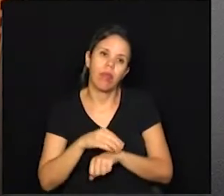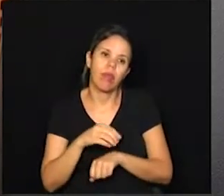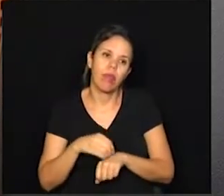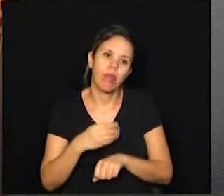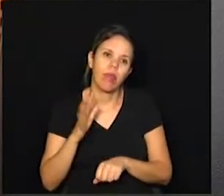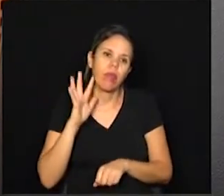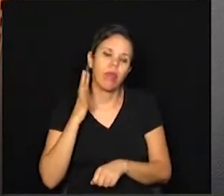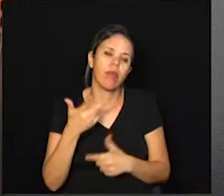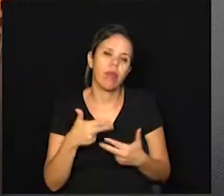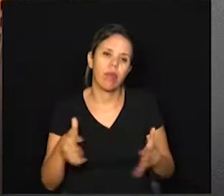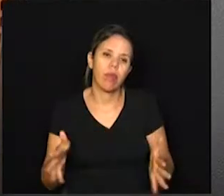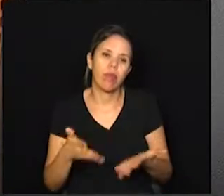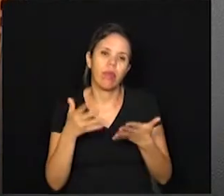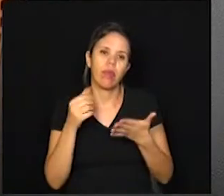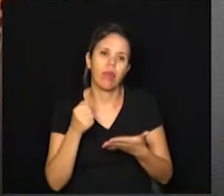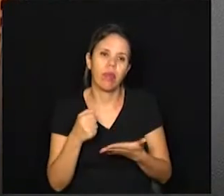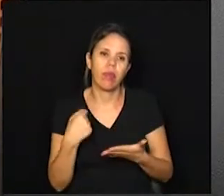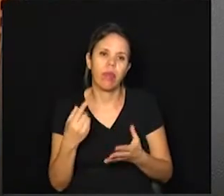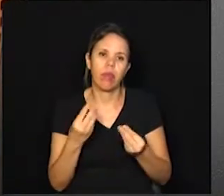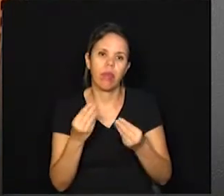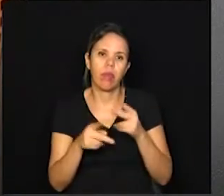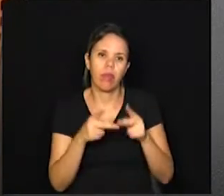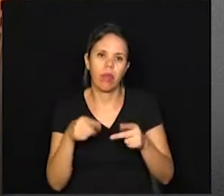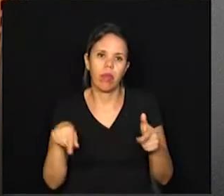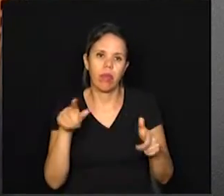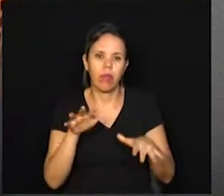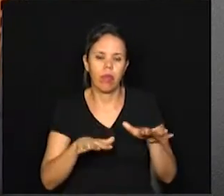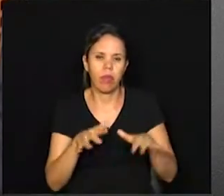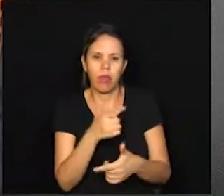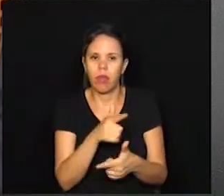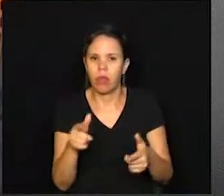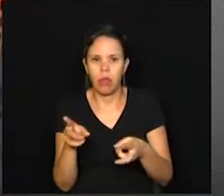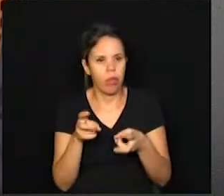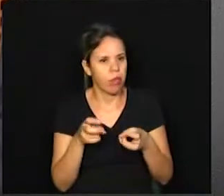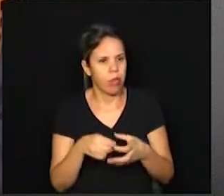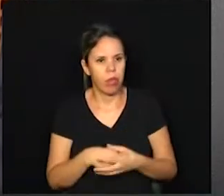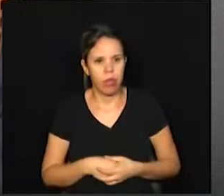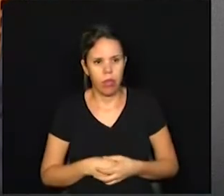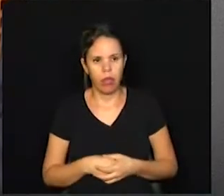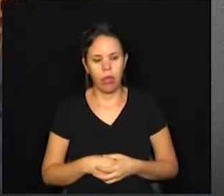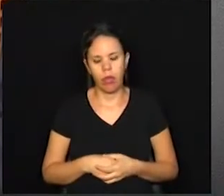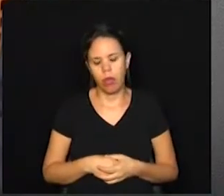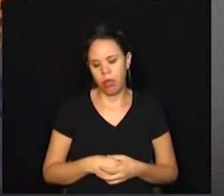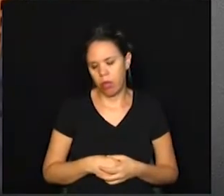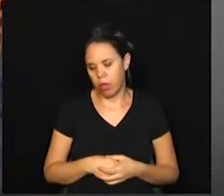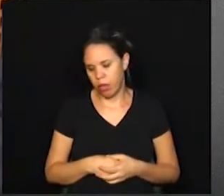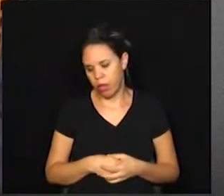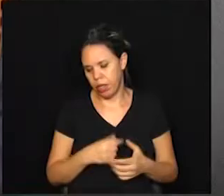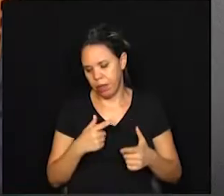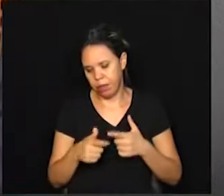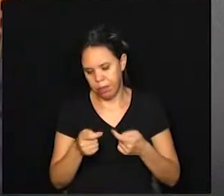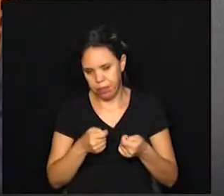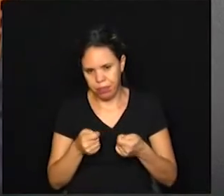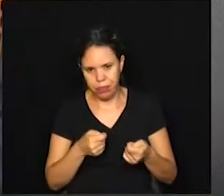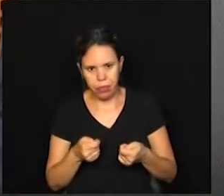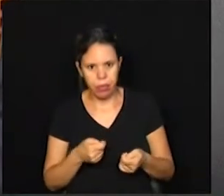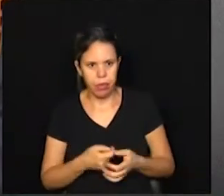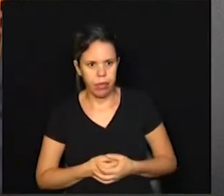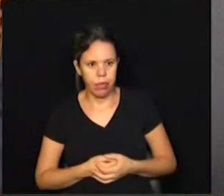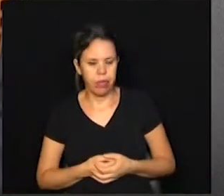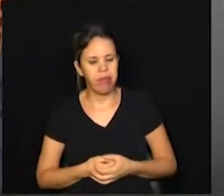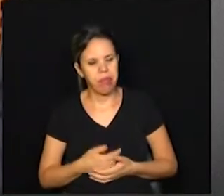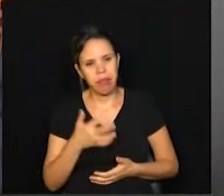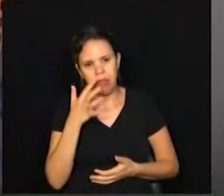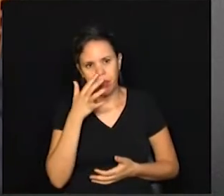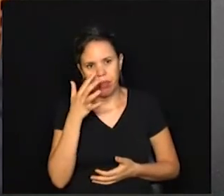O senhor semeou para muitas pessoas que talvez não tinham percepção dessa situação econômica, né? Me chamou